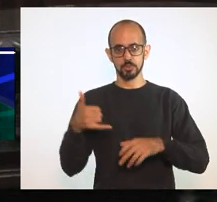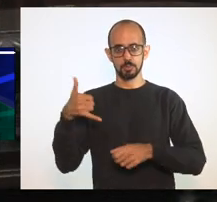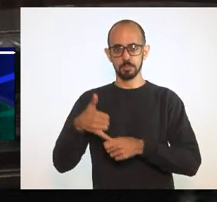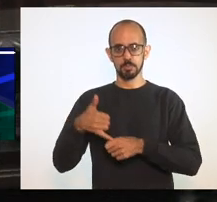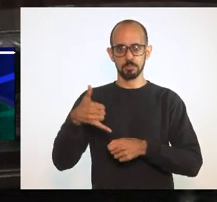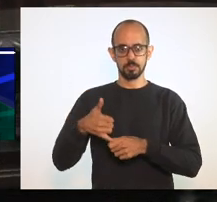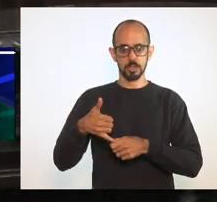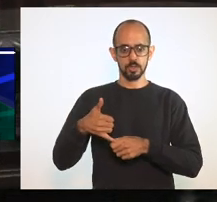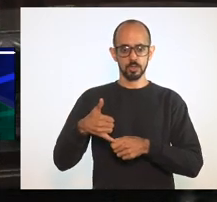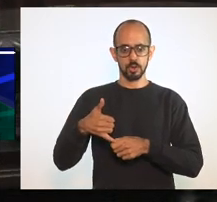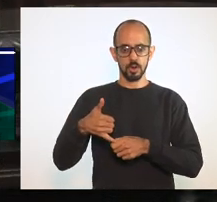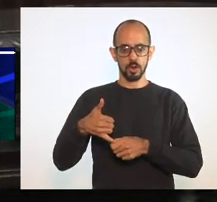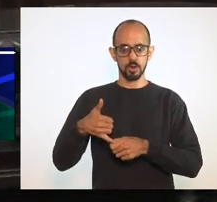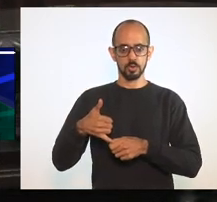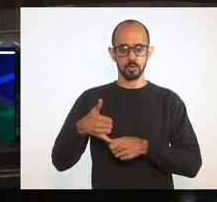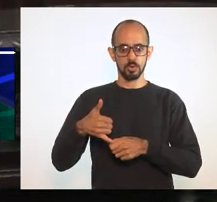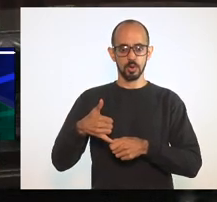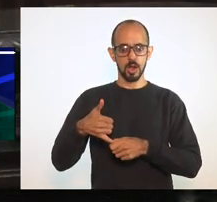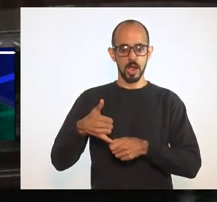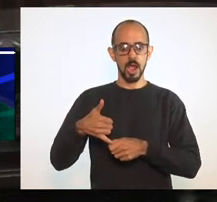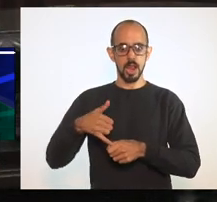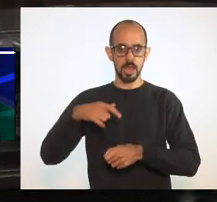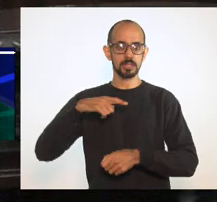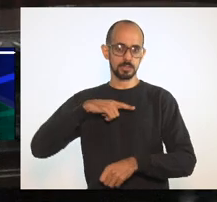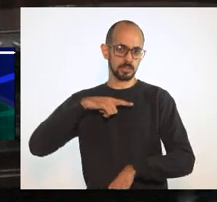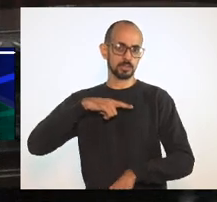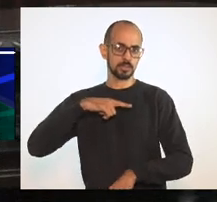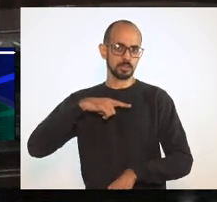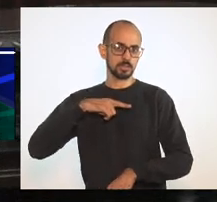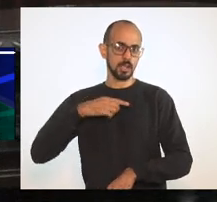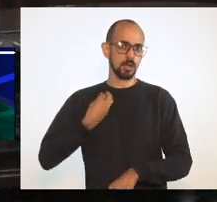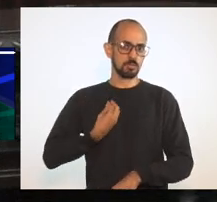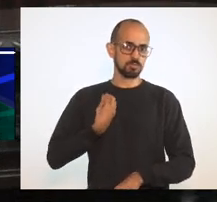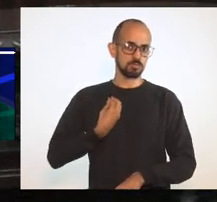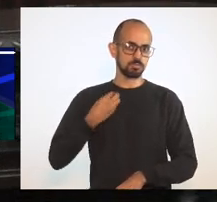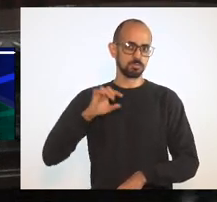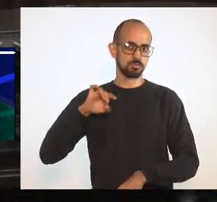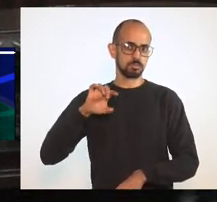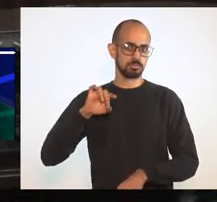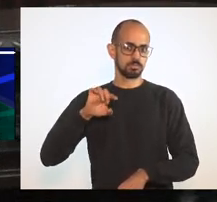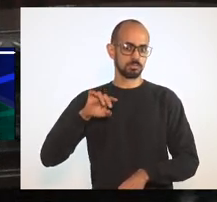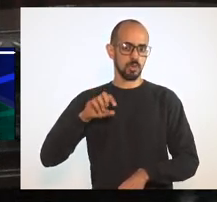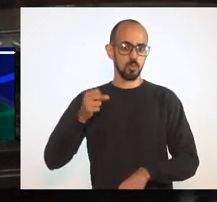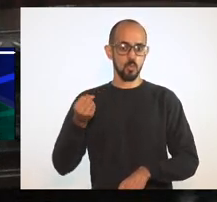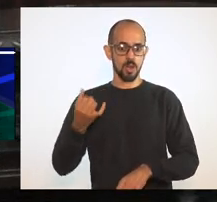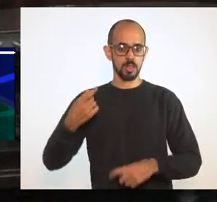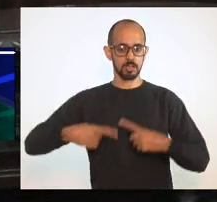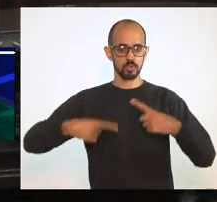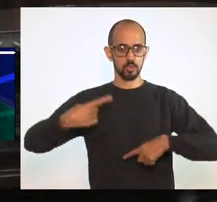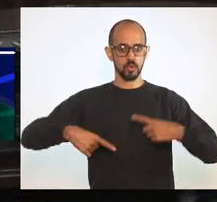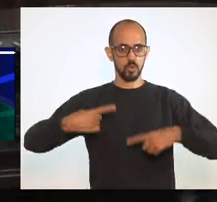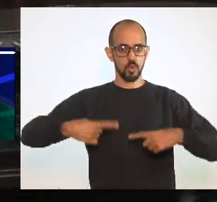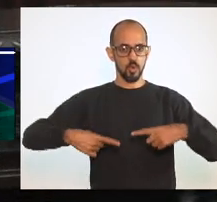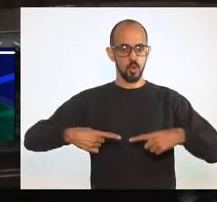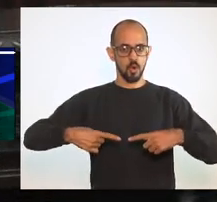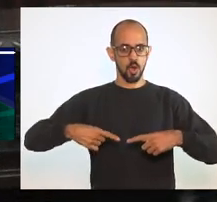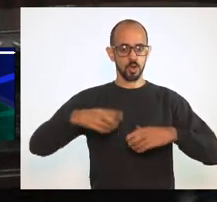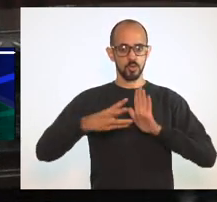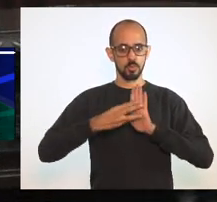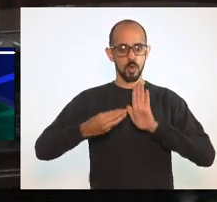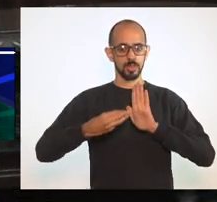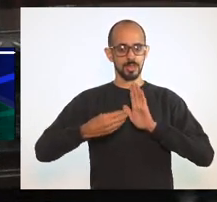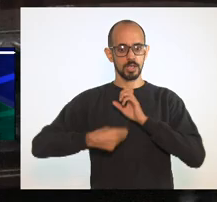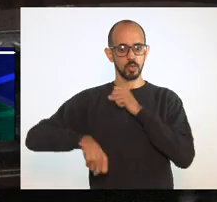tudo na participação especial. Por exemplo, quando elas concorrem no modelo antigo ainda de concessão ou mesmo